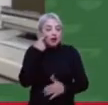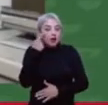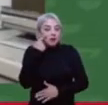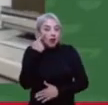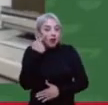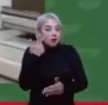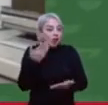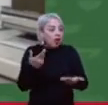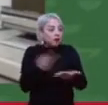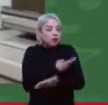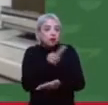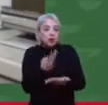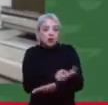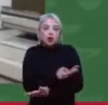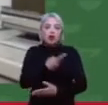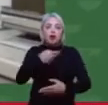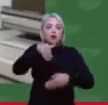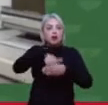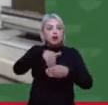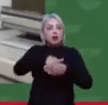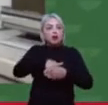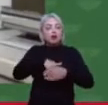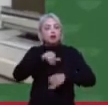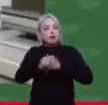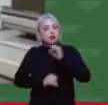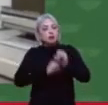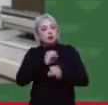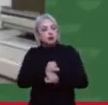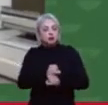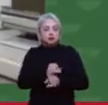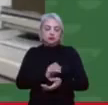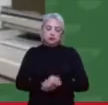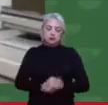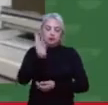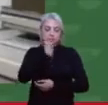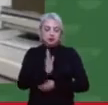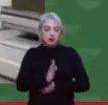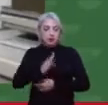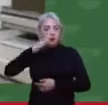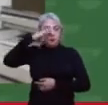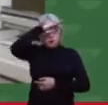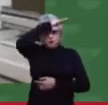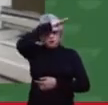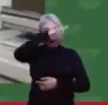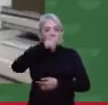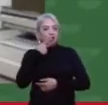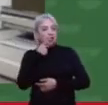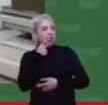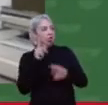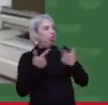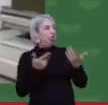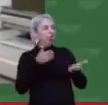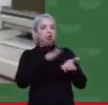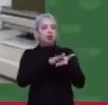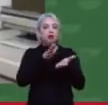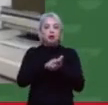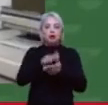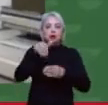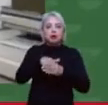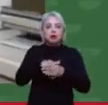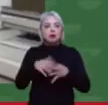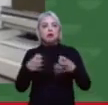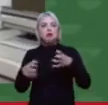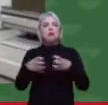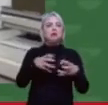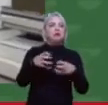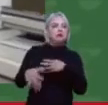de fraude nas urnas eletrônicas no Brasil, desde que foram implantadas. Bolsonaro vem com essa história de voto impresso para criar